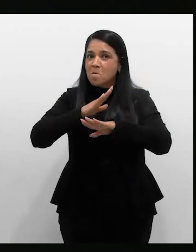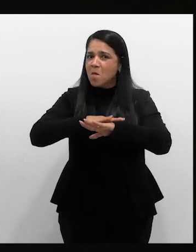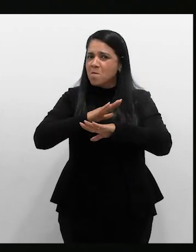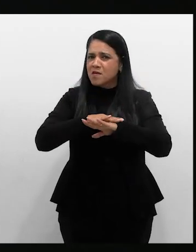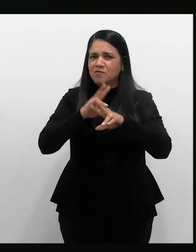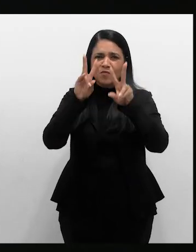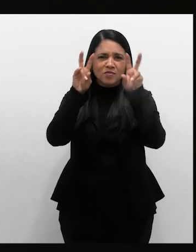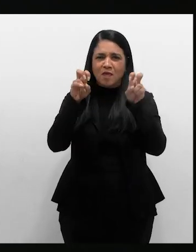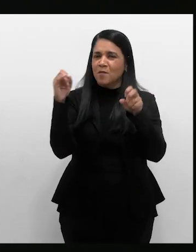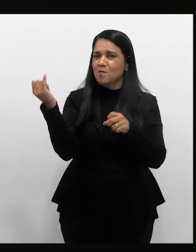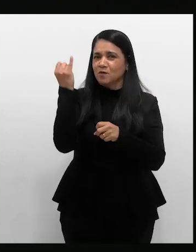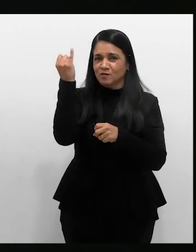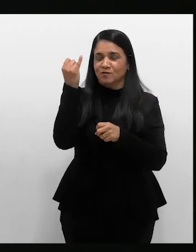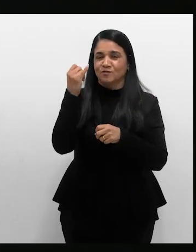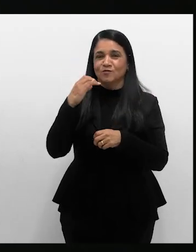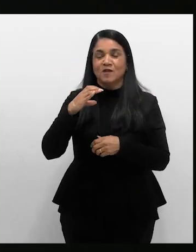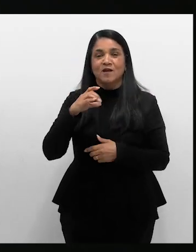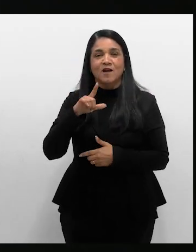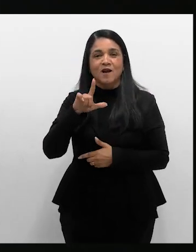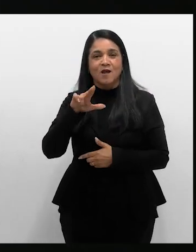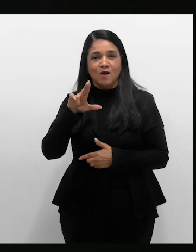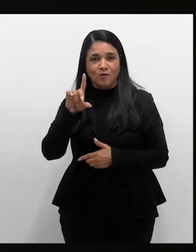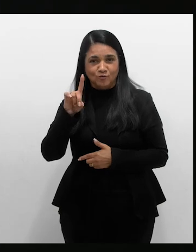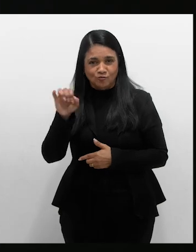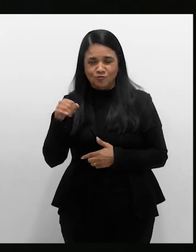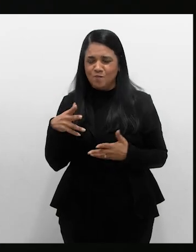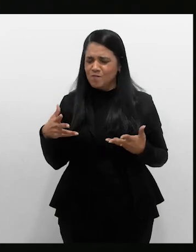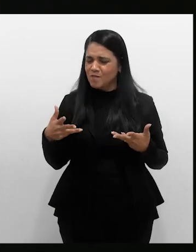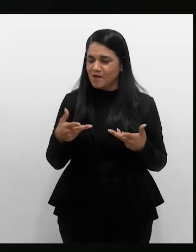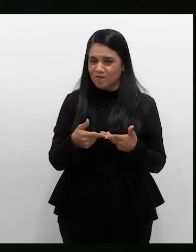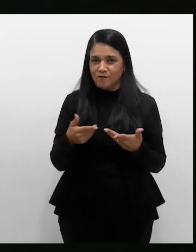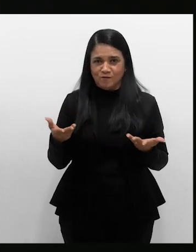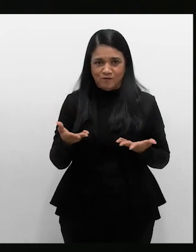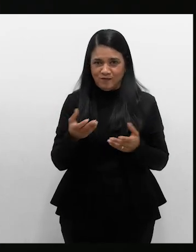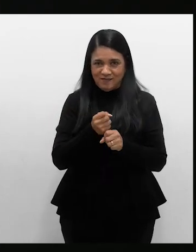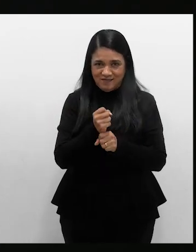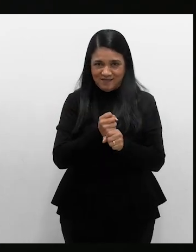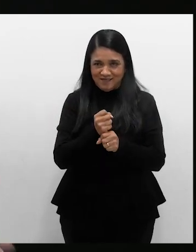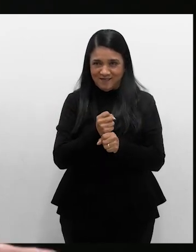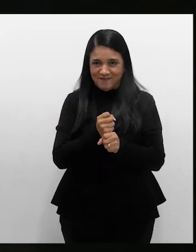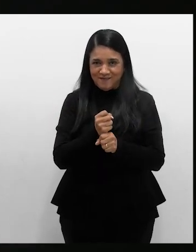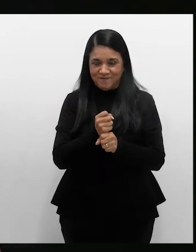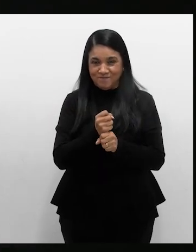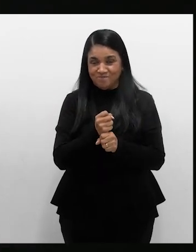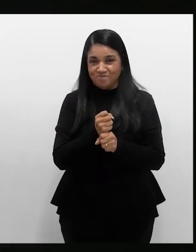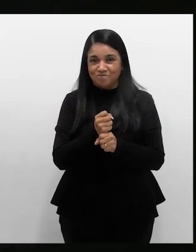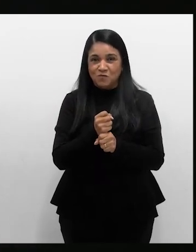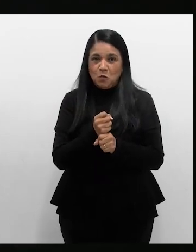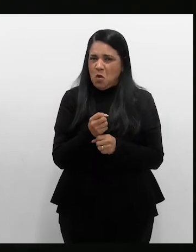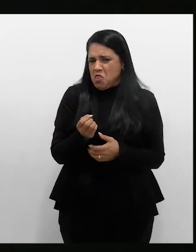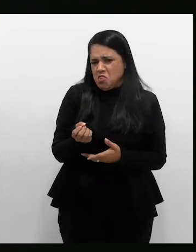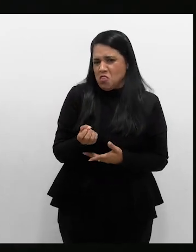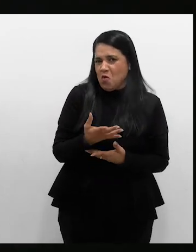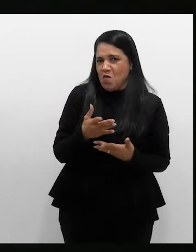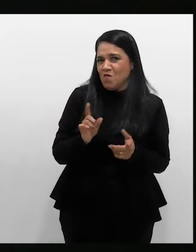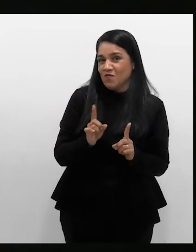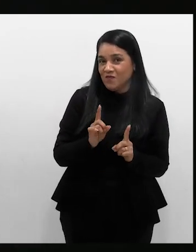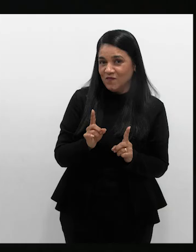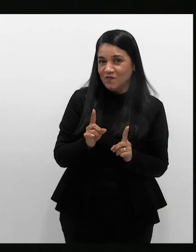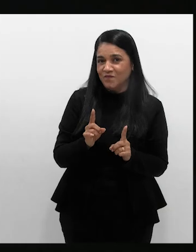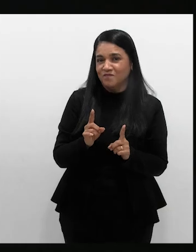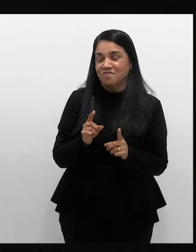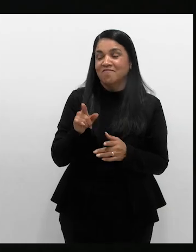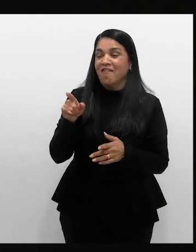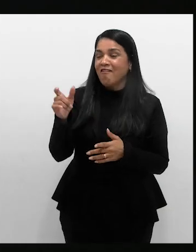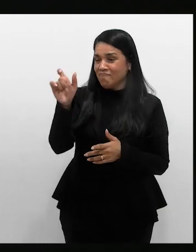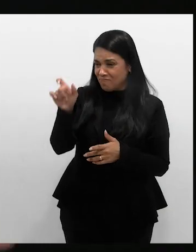do que da hora. É maravilhoso. Claudinho, você está muito bem em cena, o que não é, assim, nenhuma grande novidade.